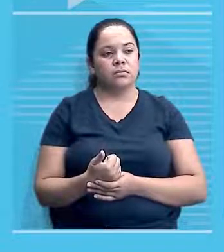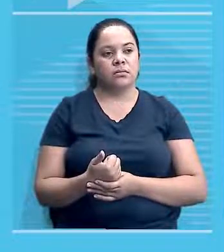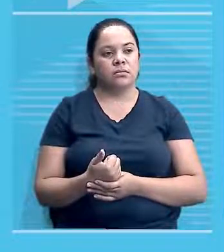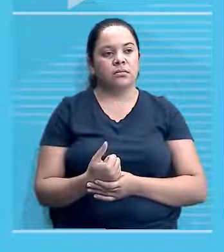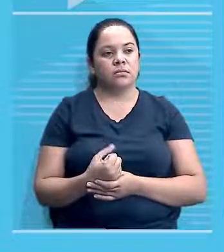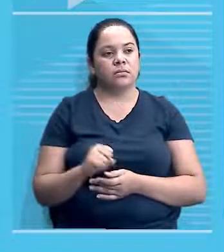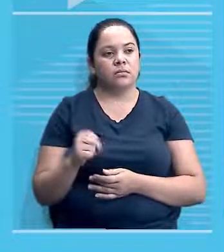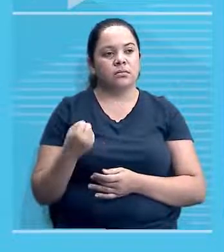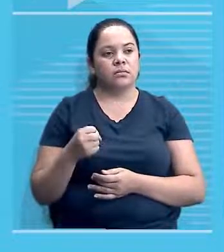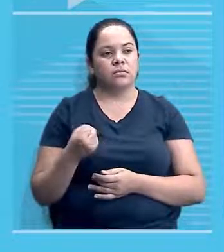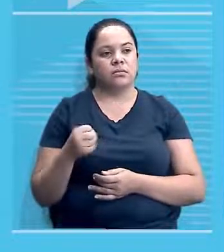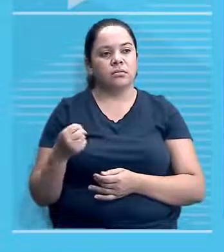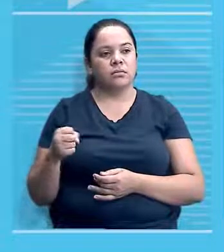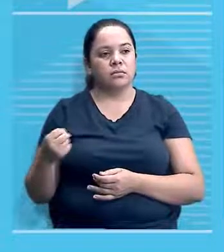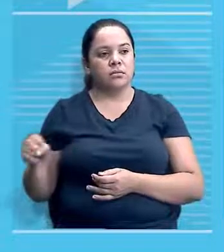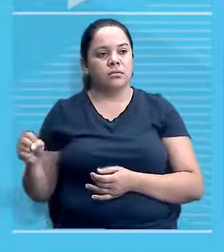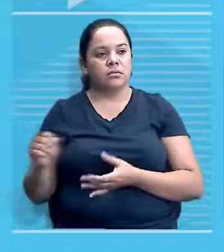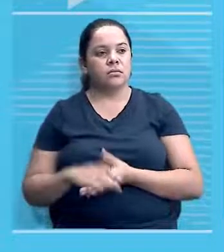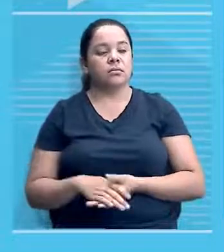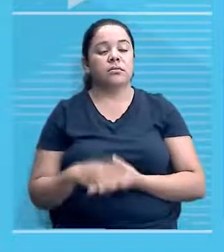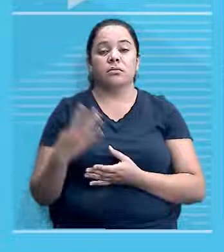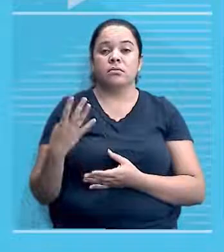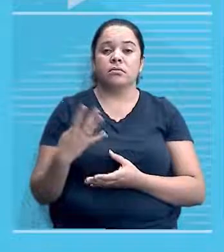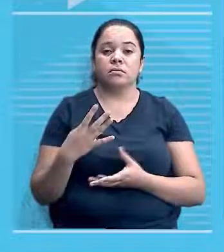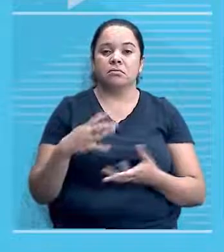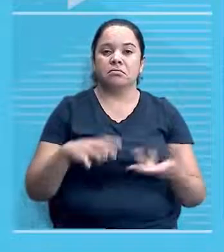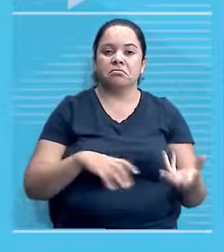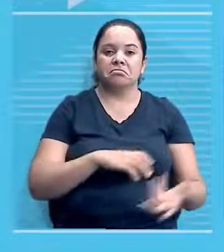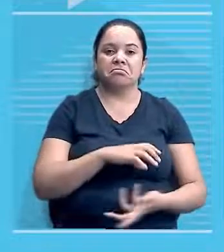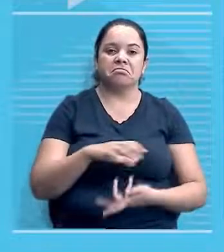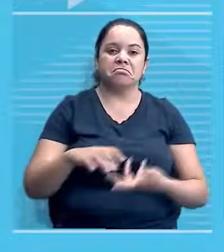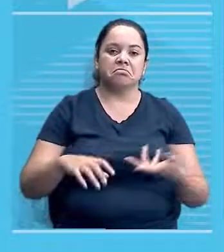1888 mais ou menos quatro revoluções